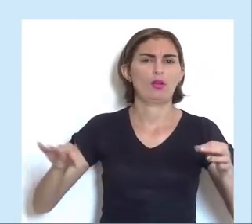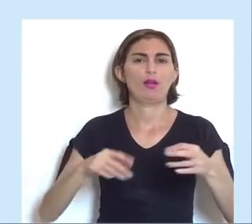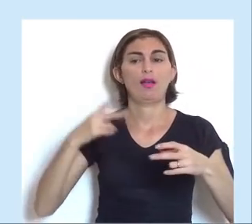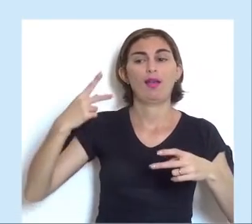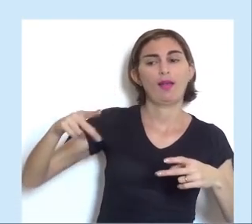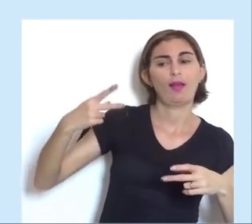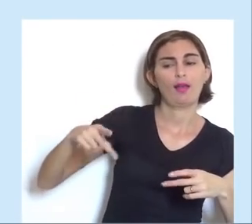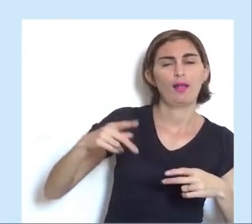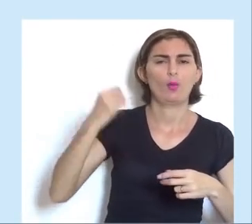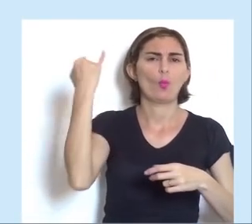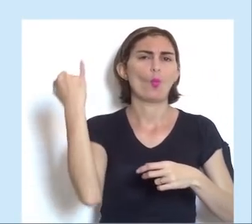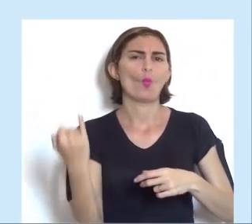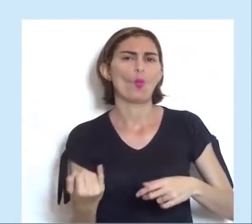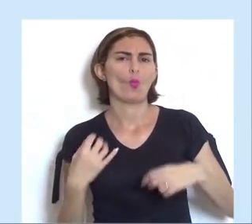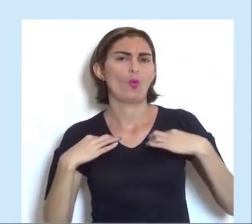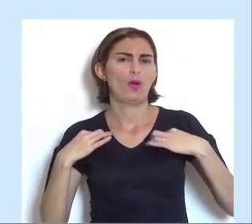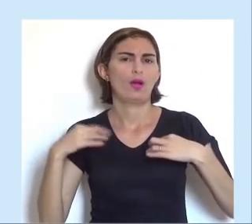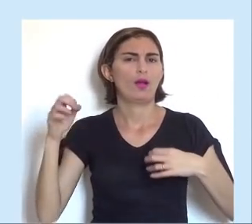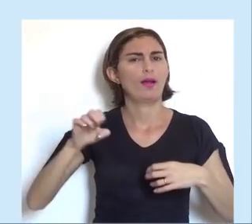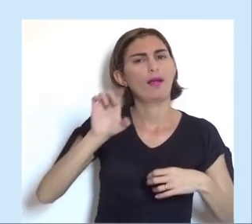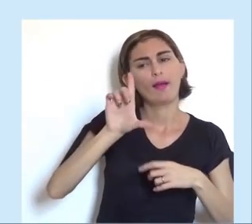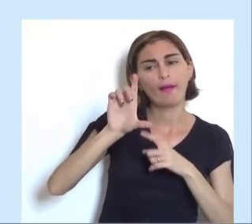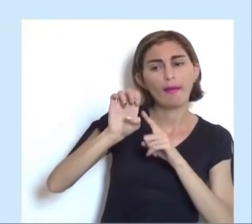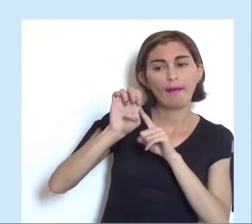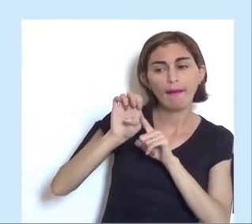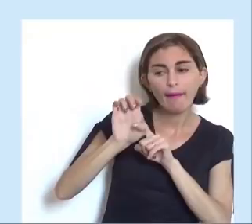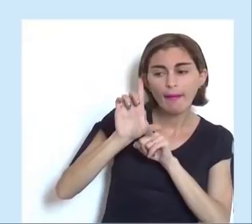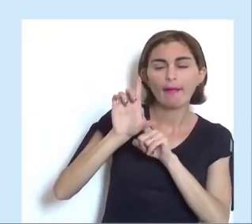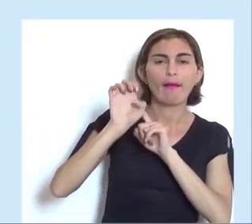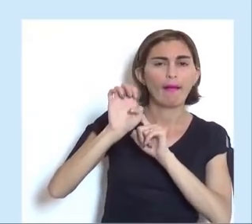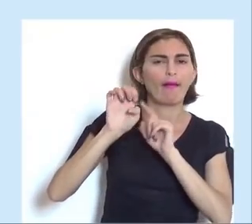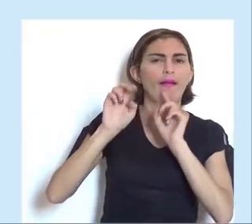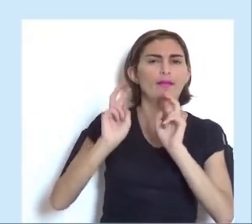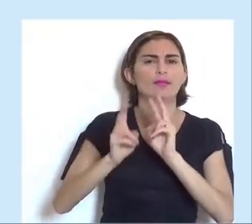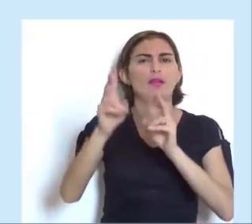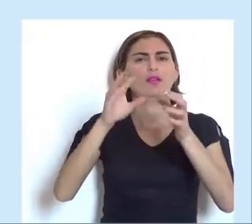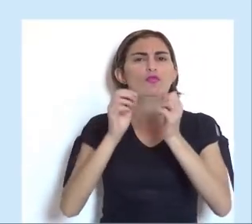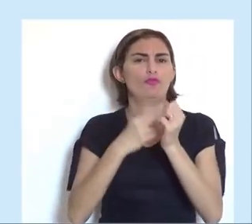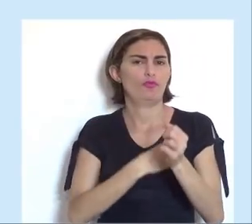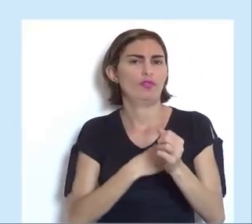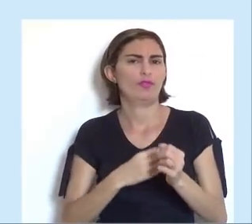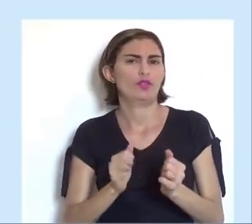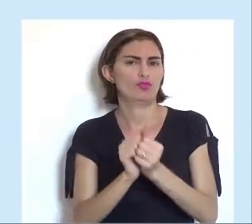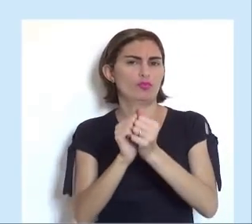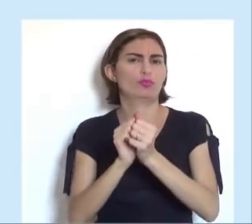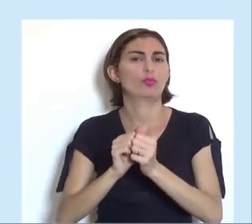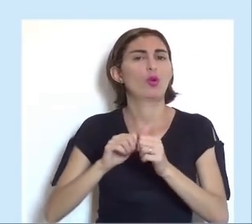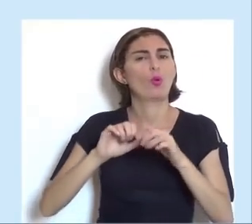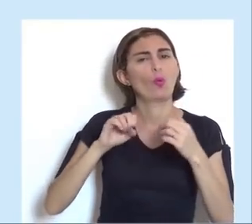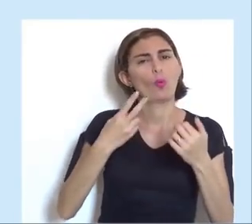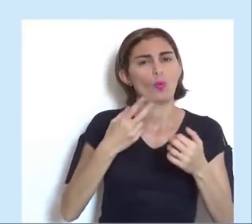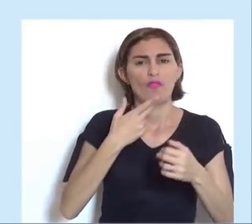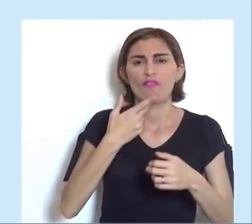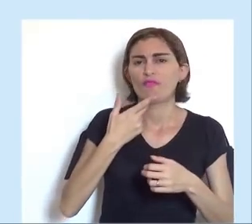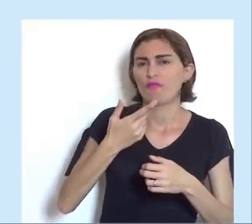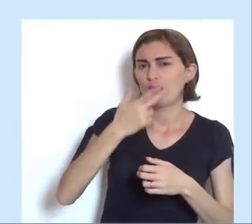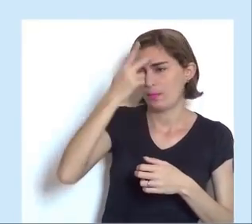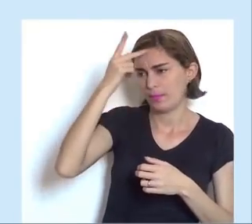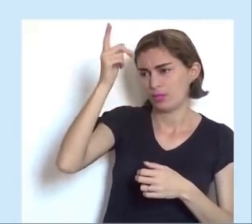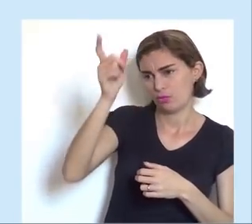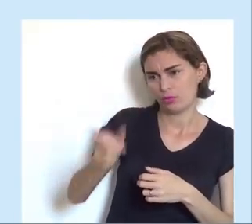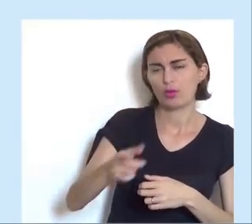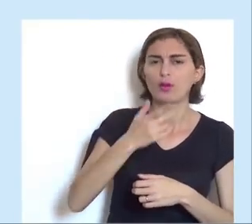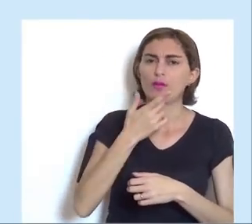bem. Ele era magro e mal vestido. Ele começou. Eles viveram juntos. Ou seja, quando eu vou falar